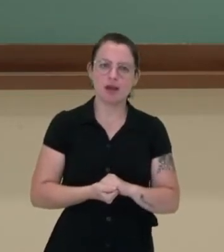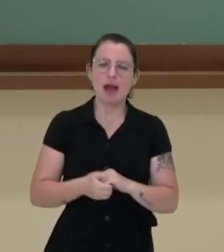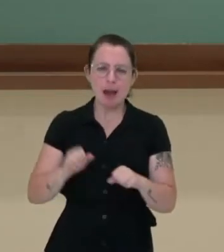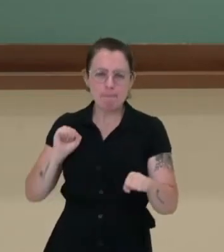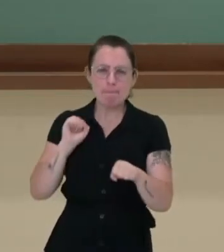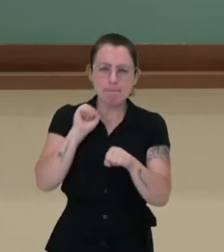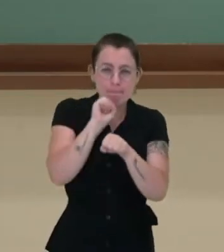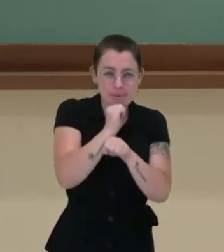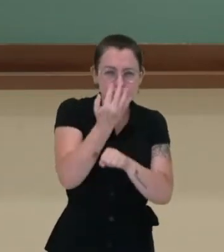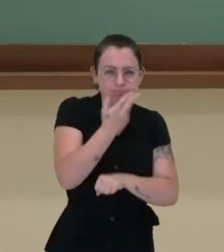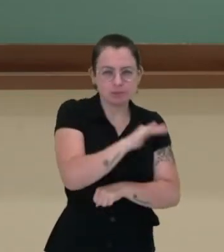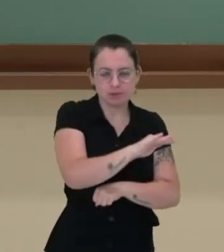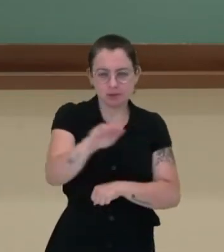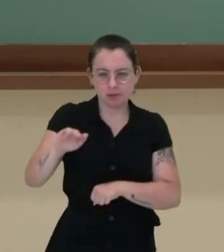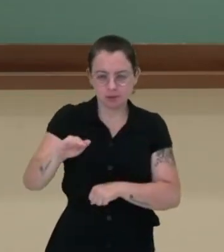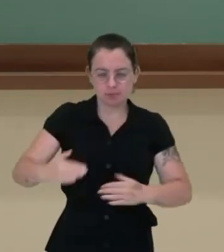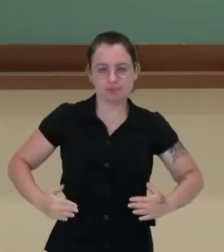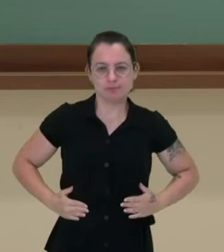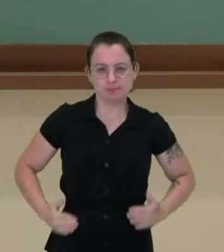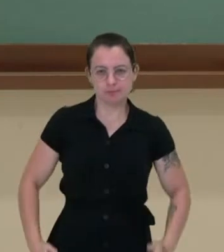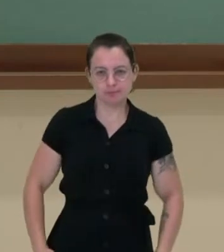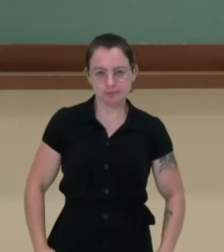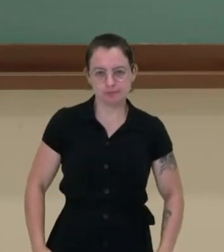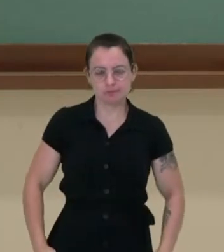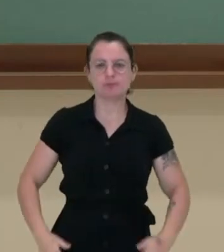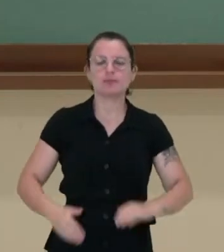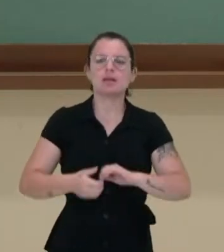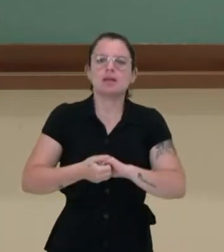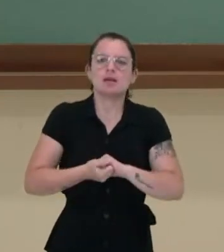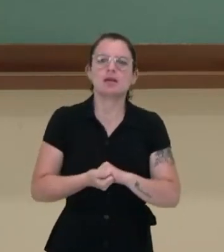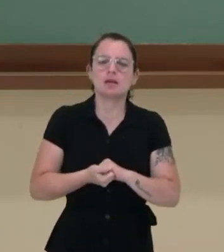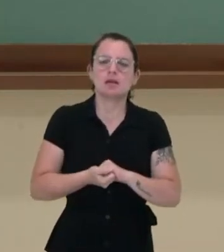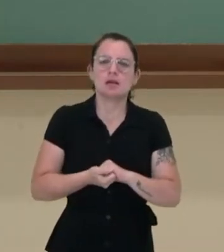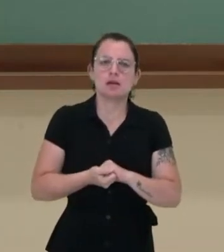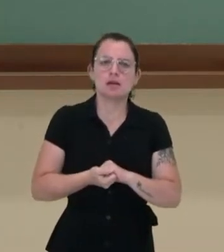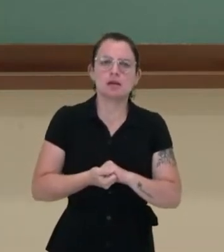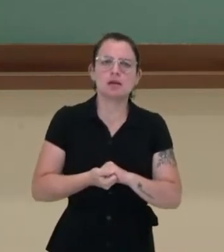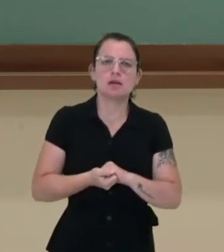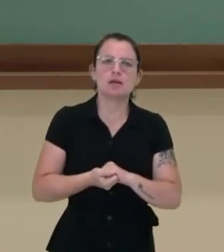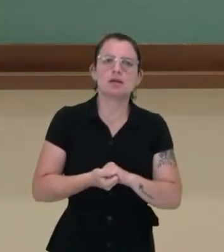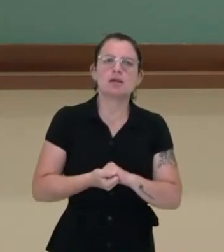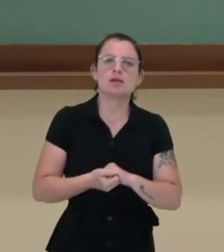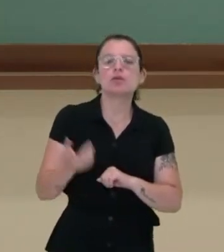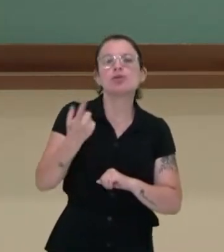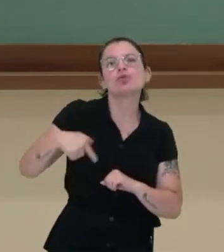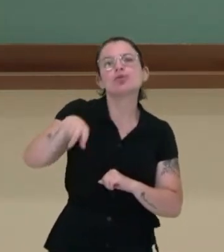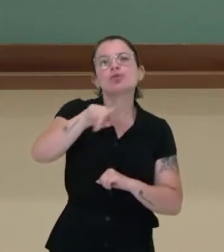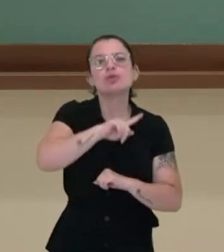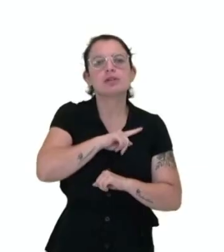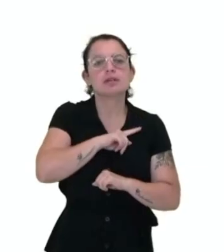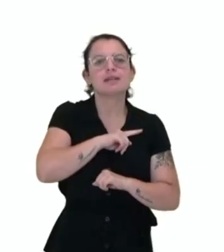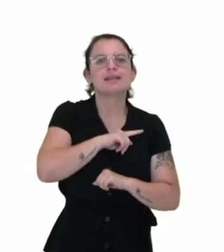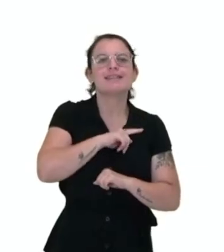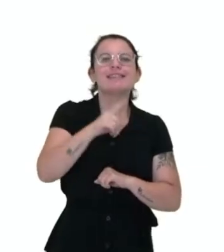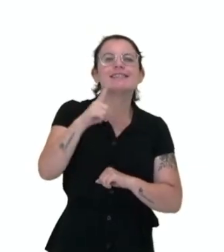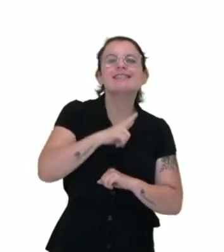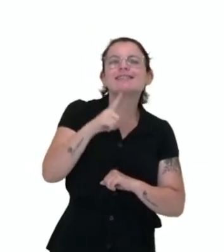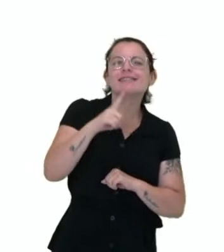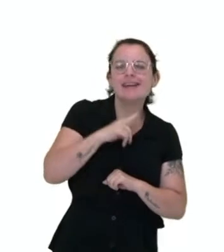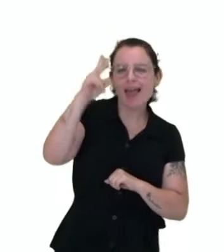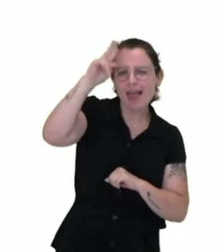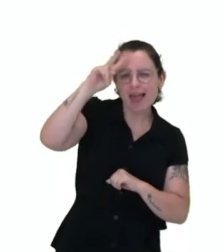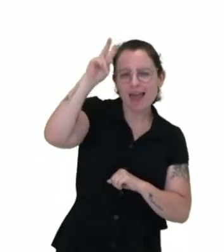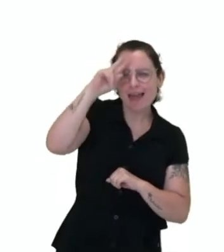paralisia de membros inferiores. Então, graças ao Zé Gotinha, olha aqui o